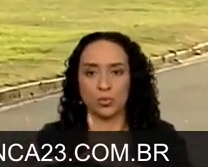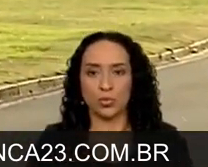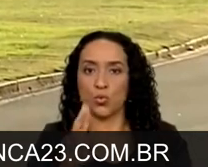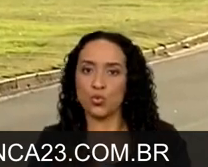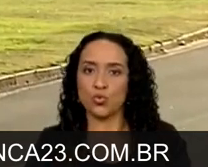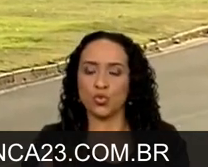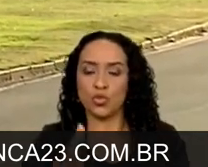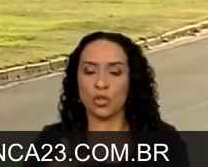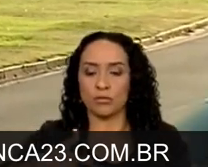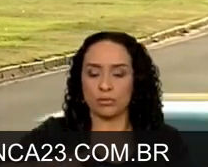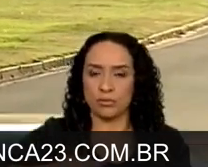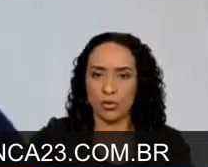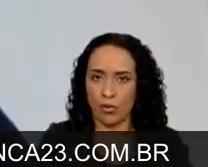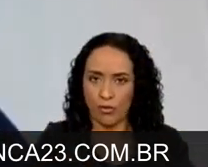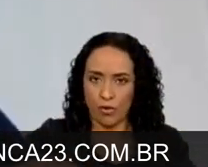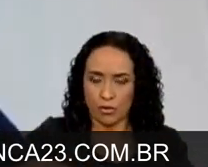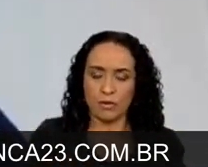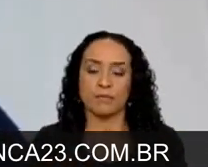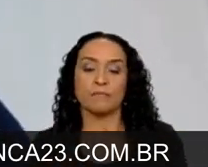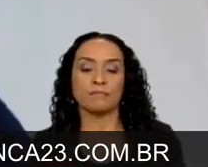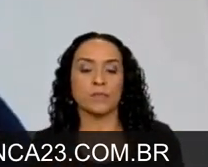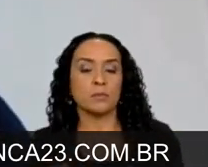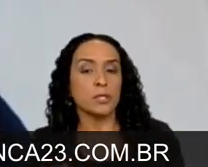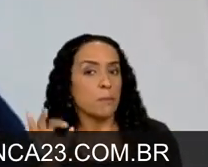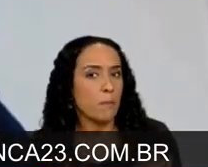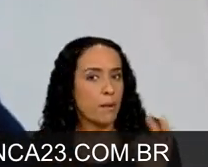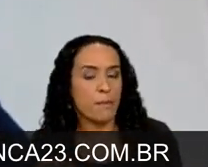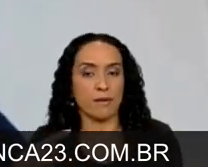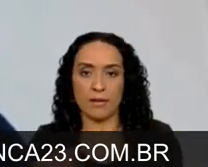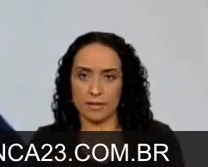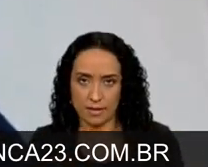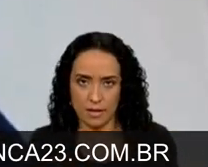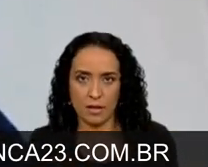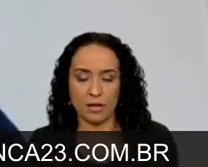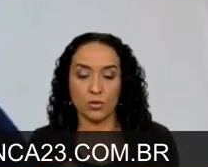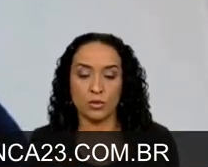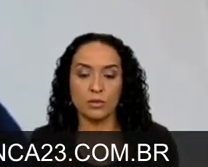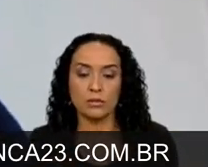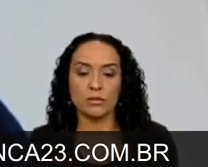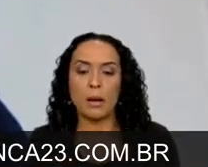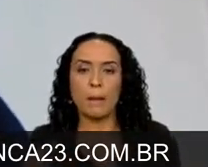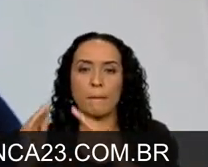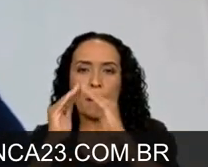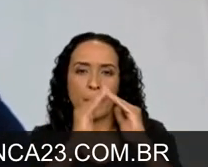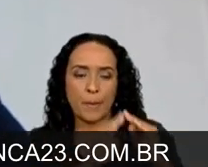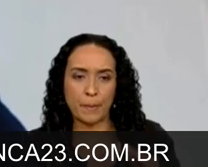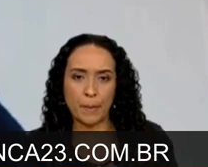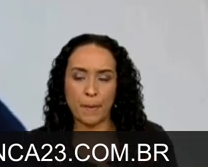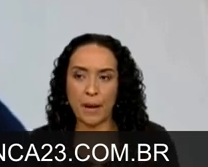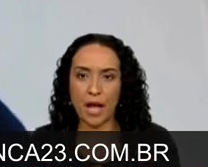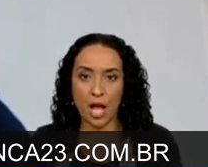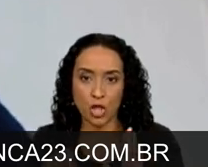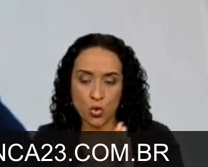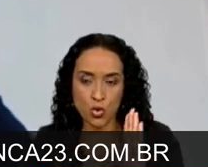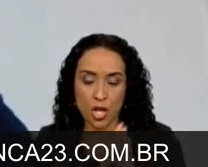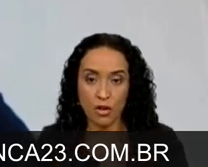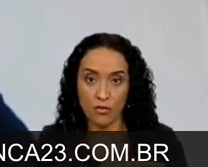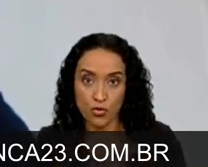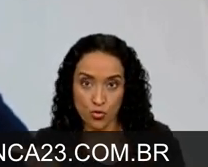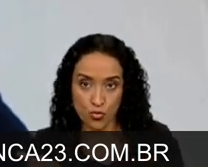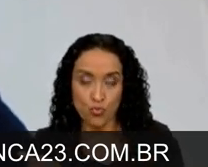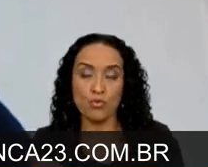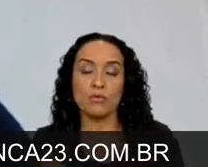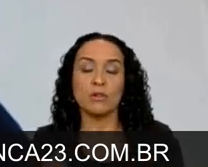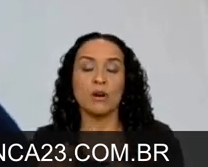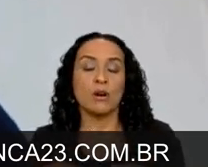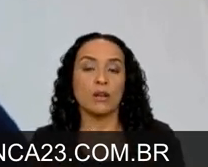utilização de combustíveis fósseis. Nós precisamos preparar nossas cidades, né, com o urbanismo do século XXI, que a gente chama urbanismo climático, onde a